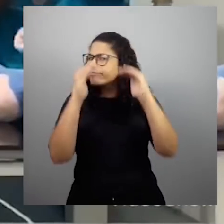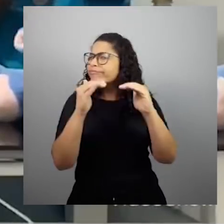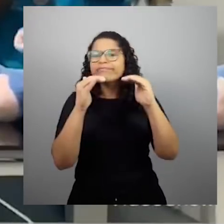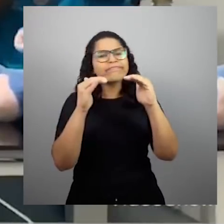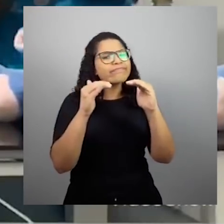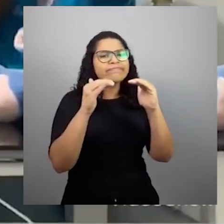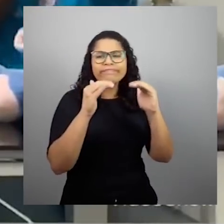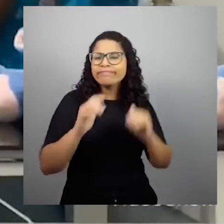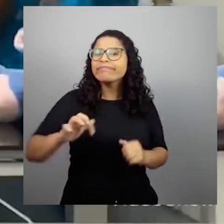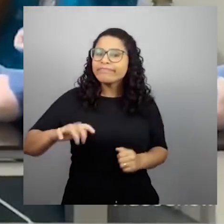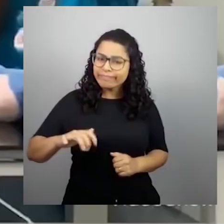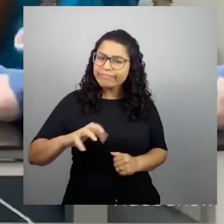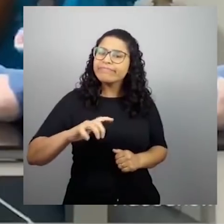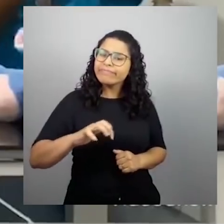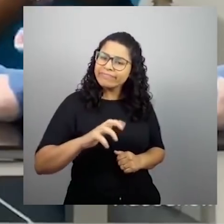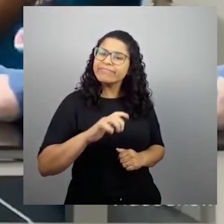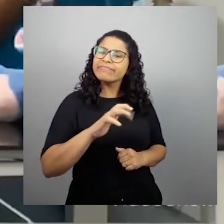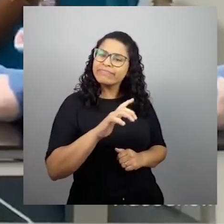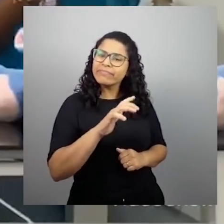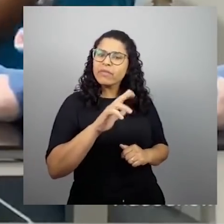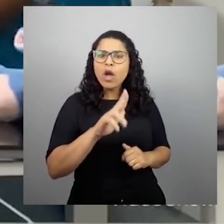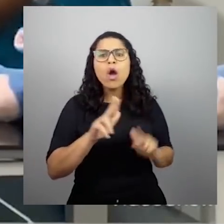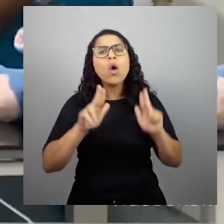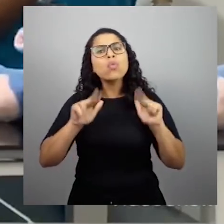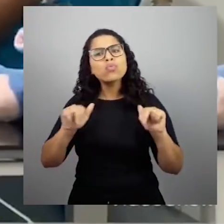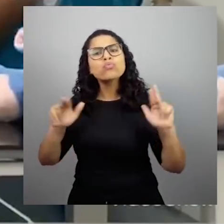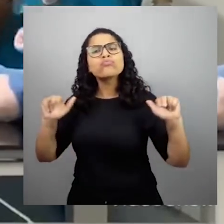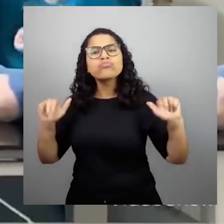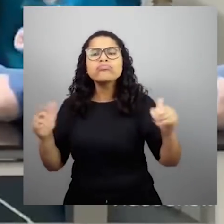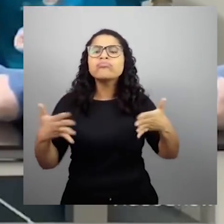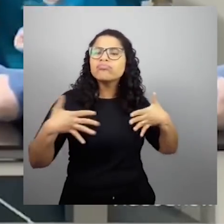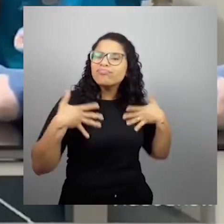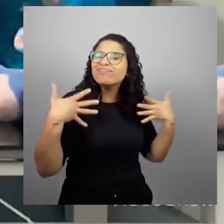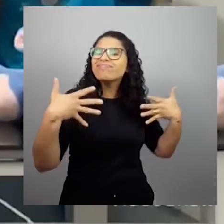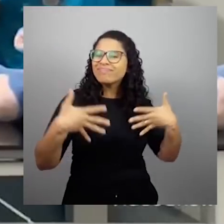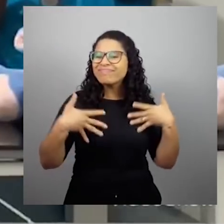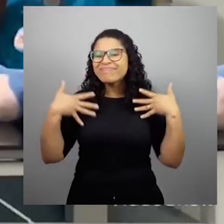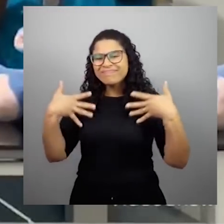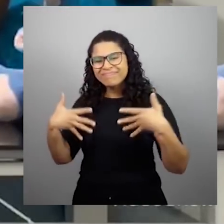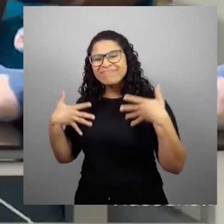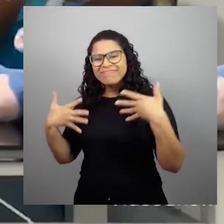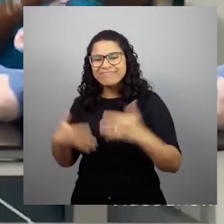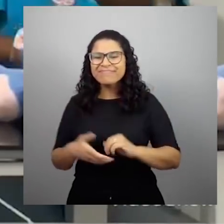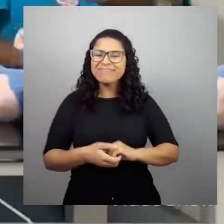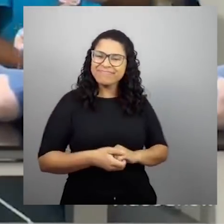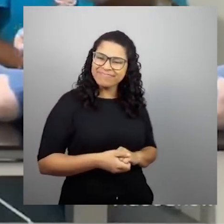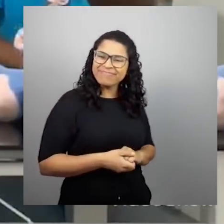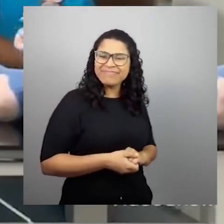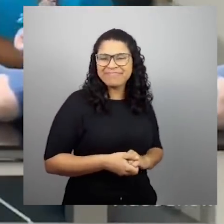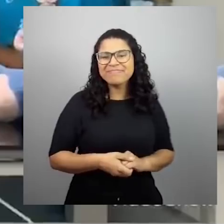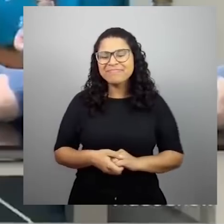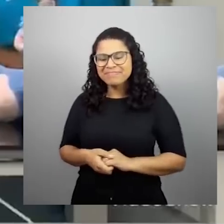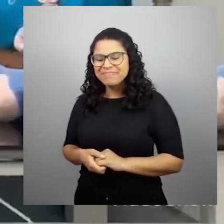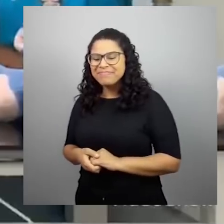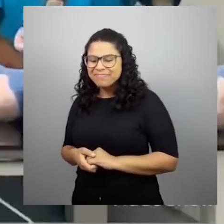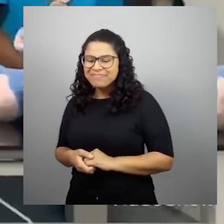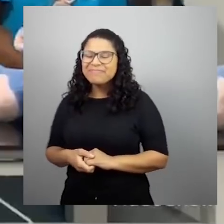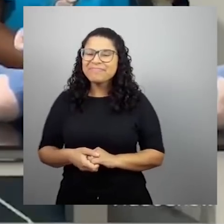teimosa e desobediente, sobe, sobe, sobe e nunca está contente.